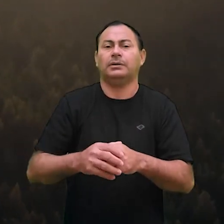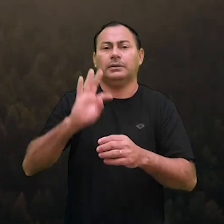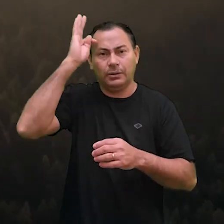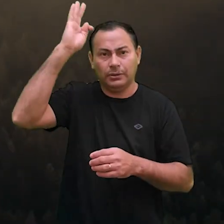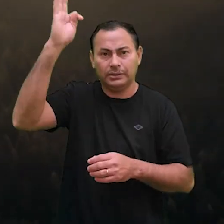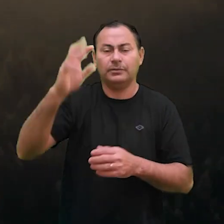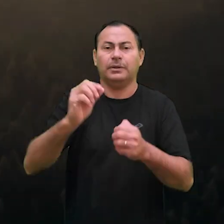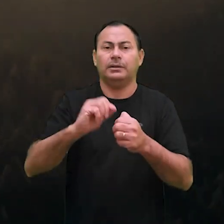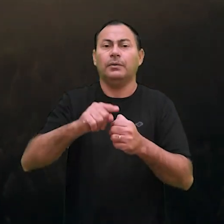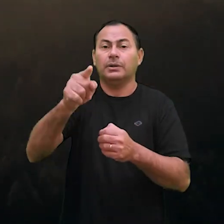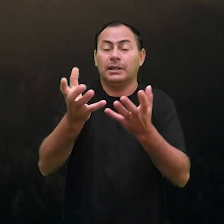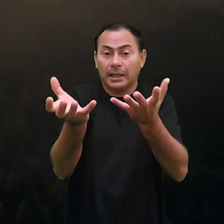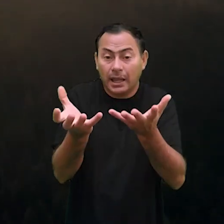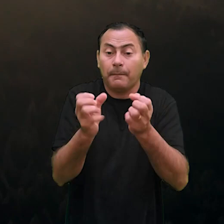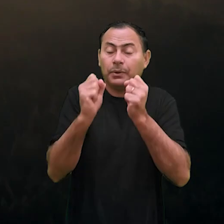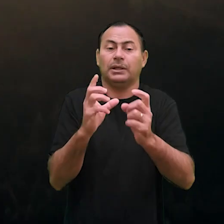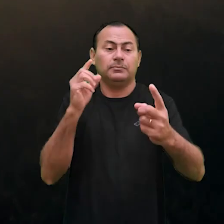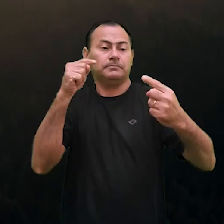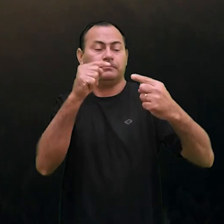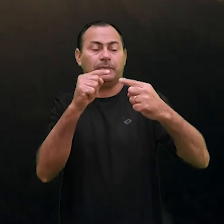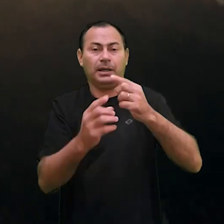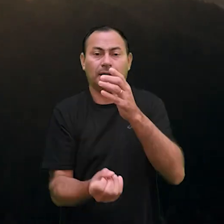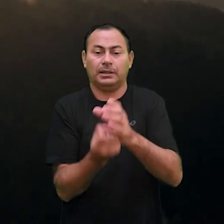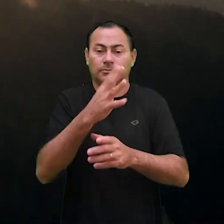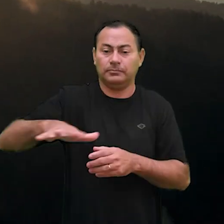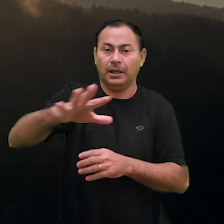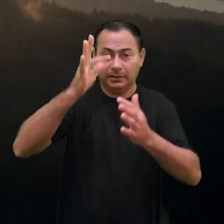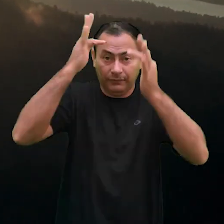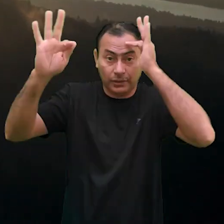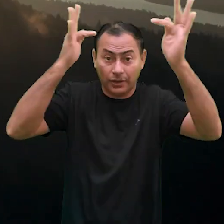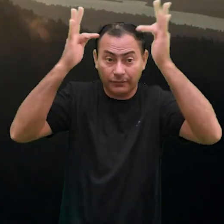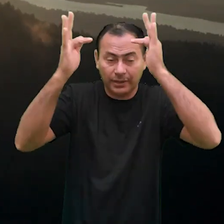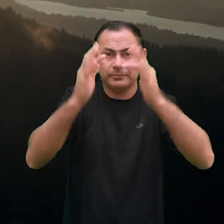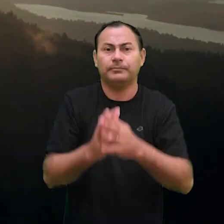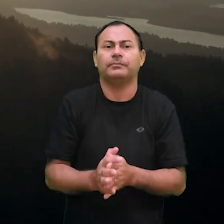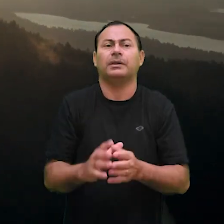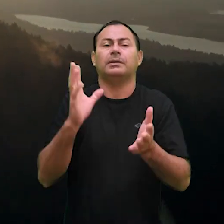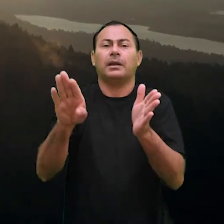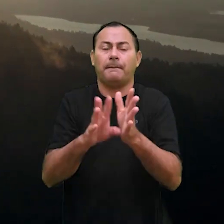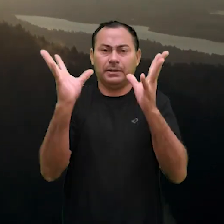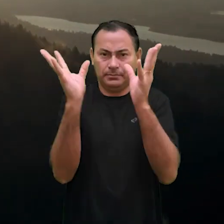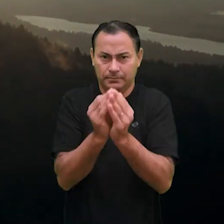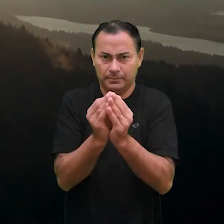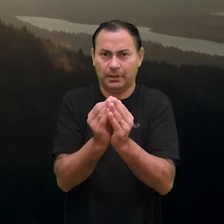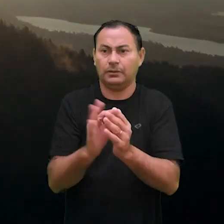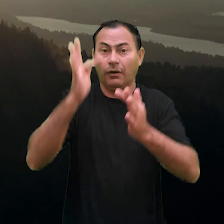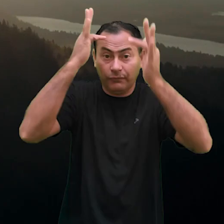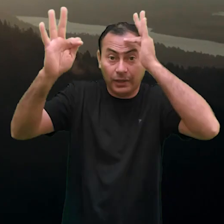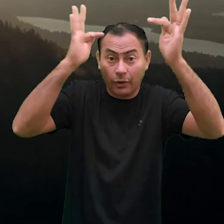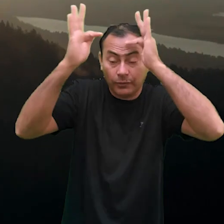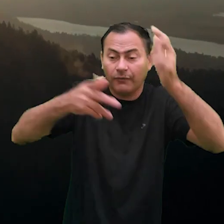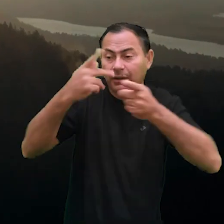ao campo da teologia, ou talvez, se você quiser, poderá enquadrar a criação no campo da filosofia. Poderá chegar à